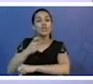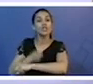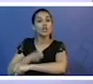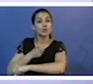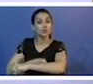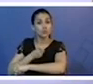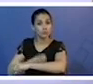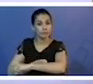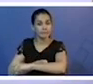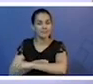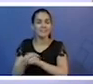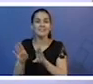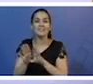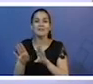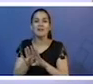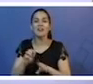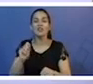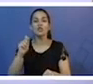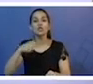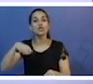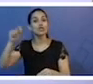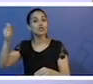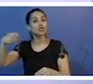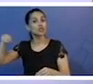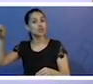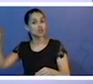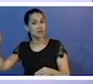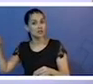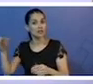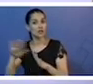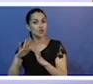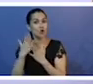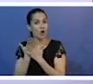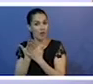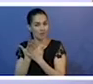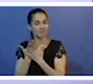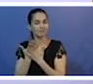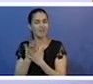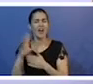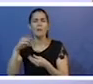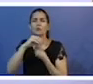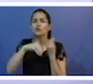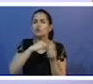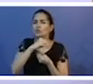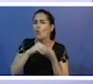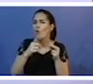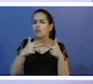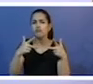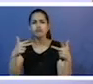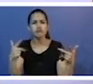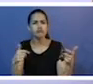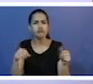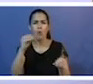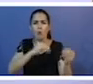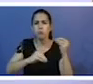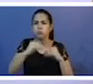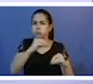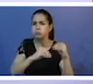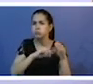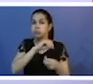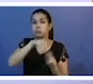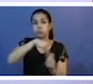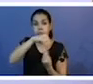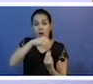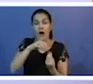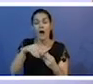escolar. O giz escolar ele é fabricado utilizando uma mistura de diversas substâncias, entre as quais